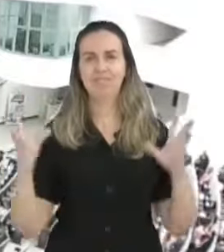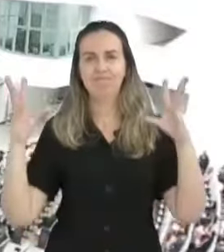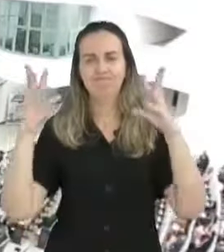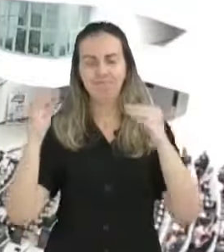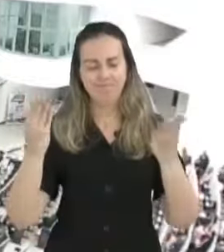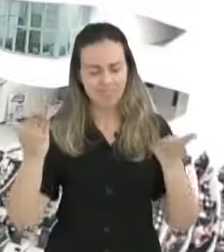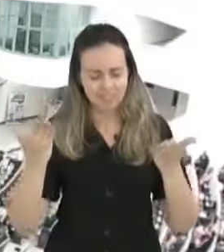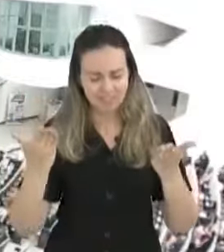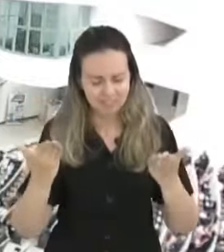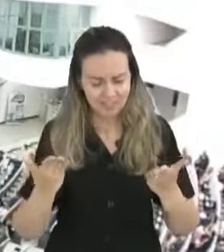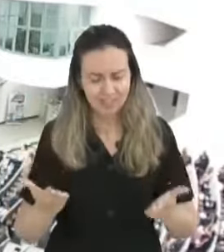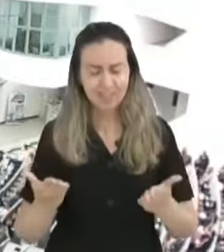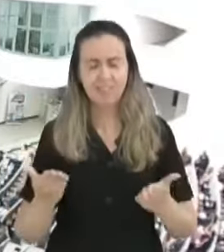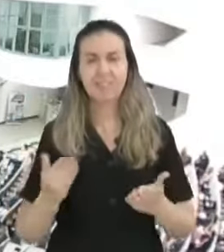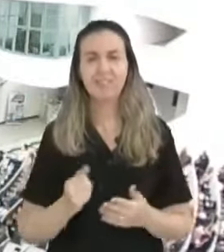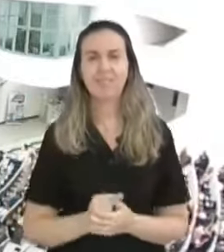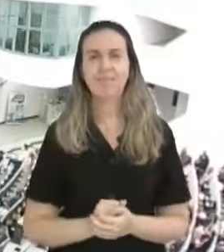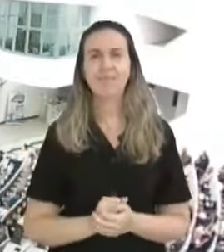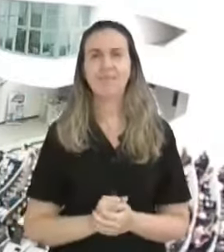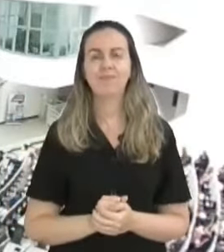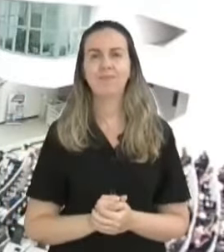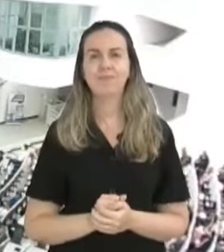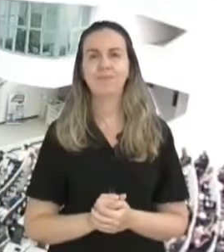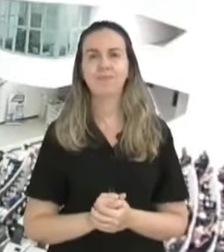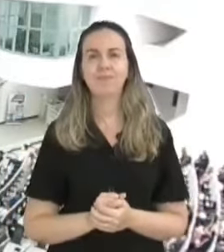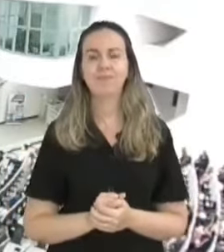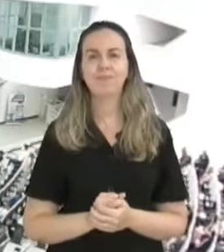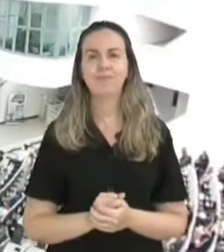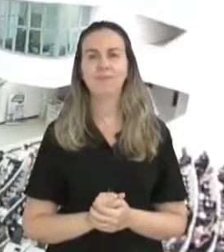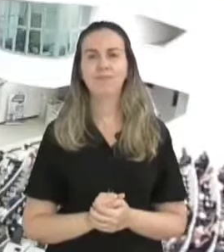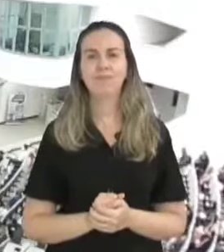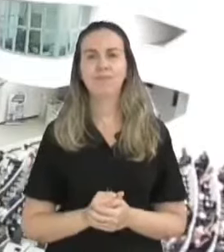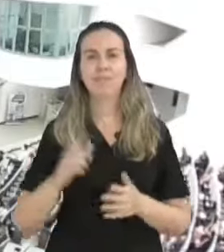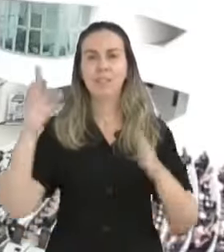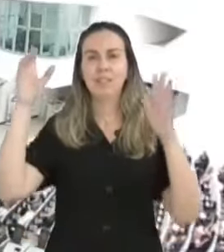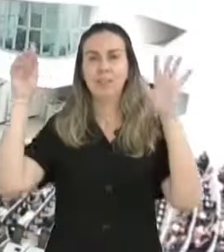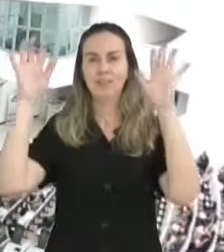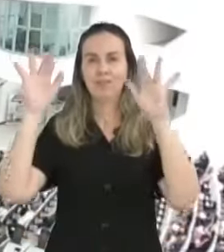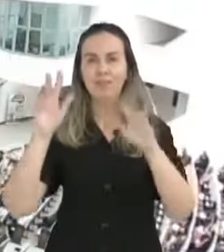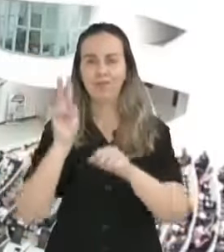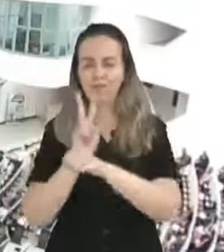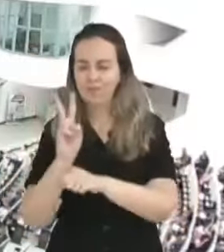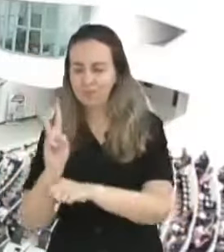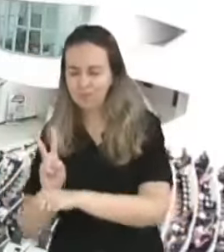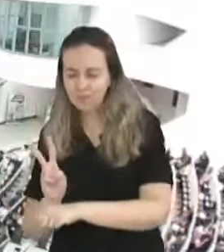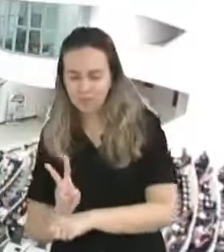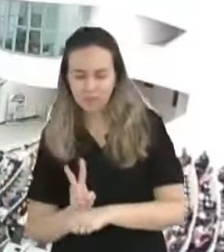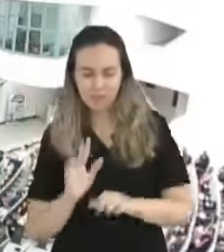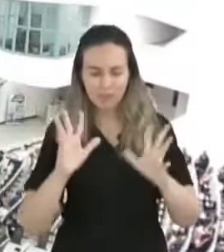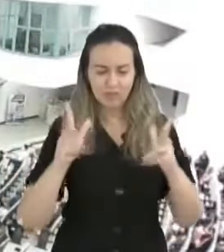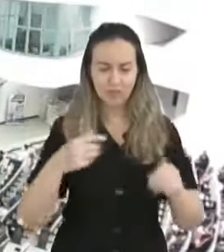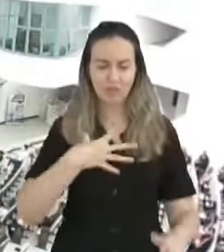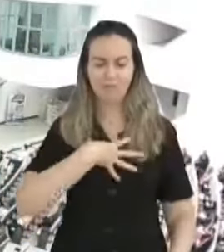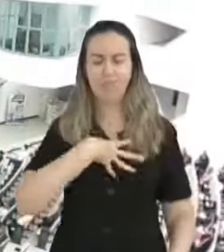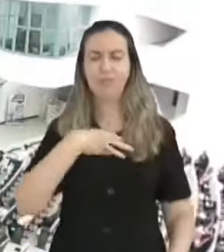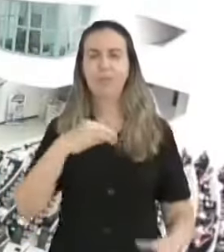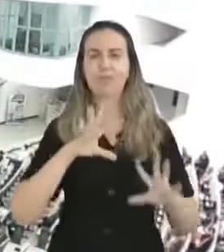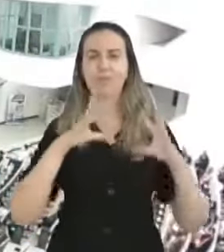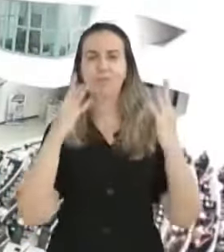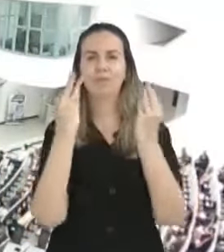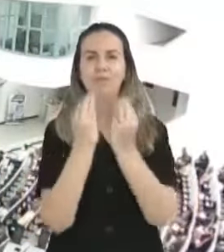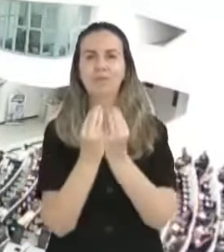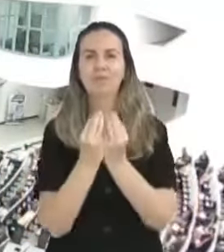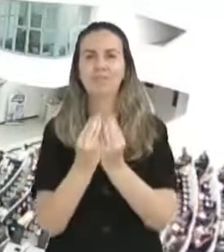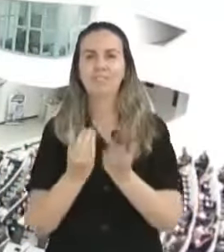e versículo 20: as minhas raízes se estenderão para as águas e a minha honra